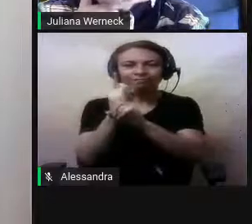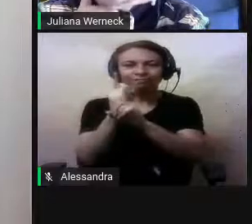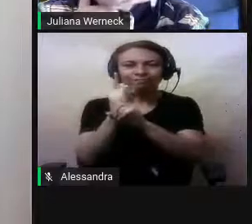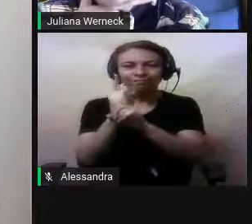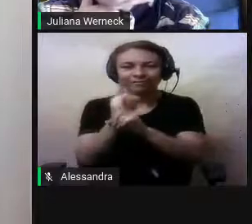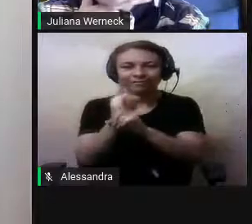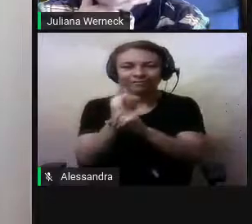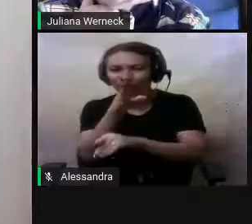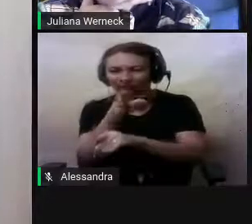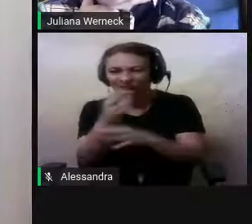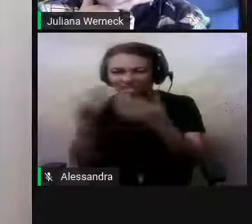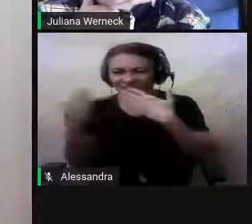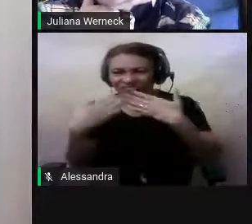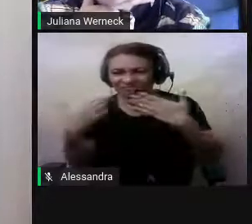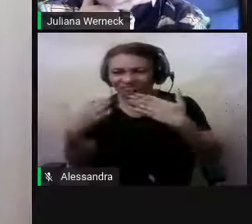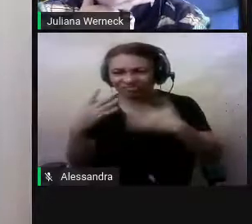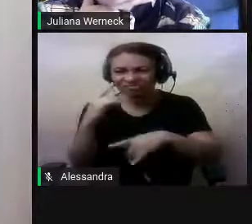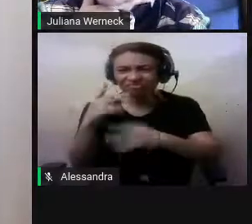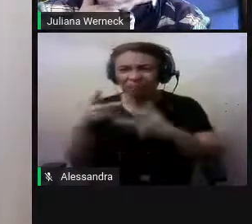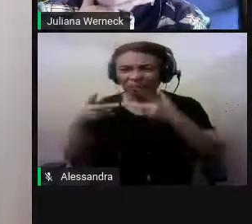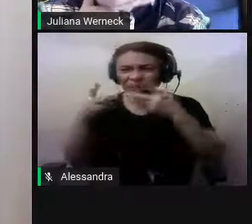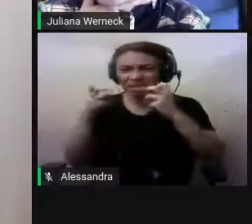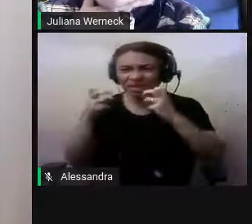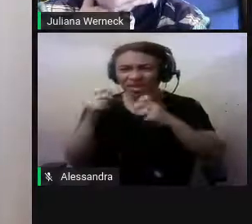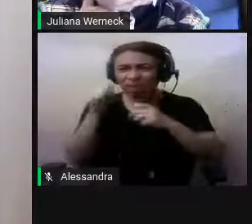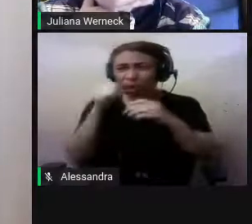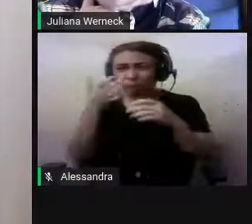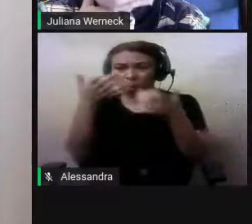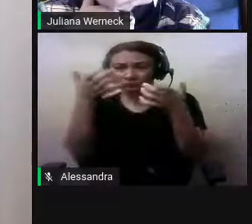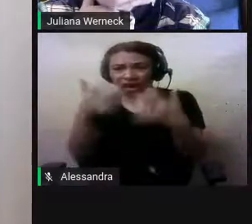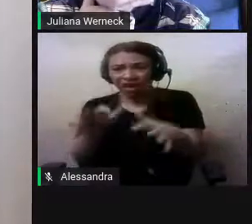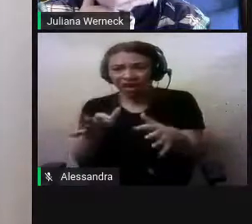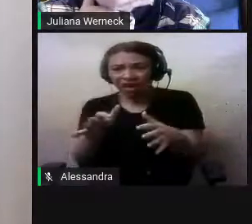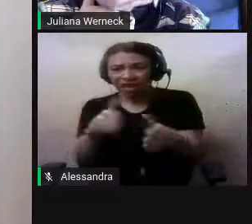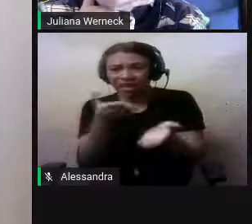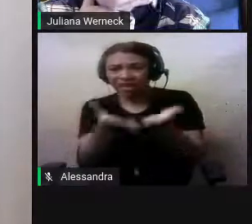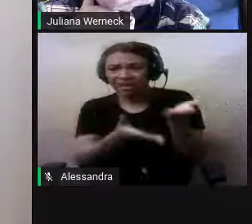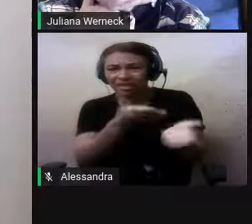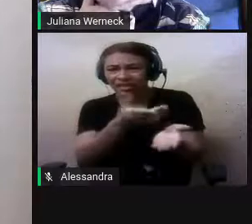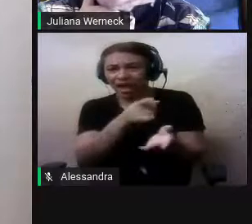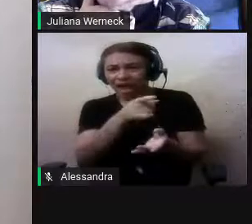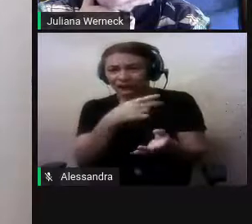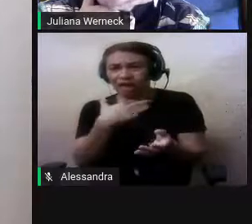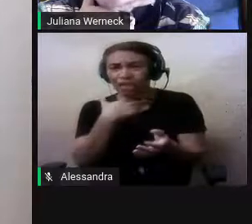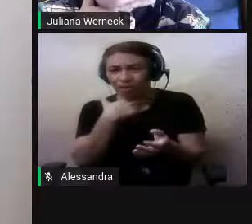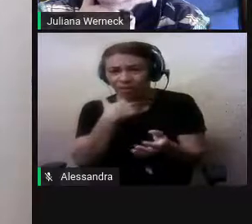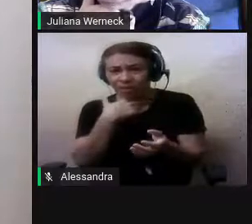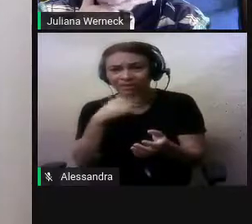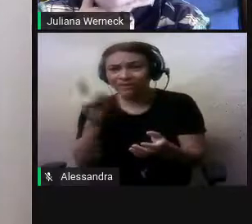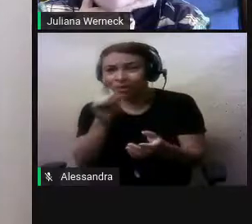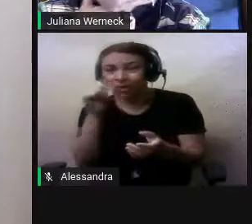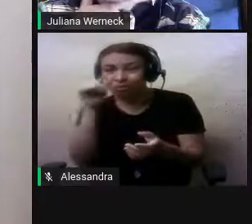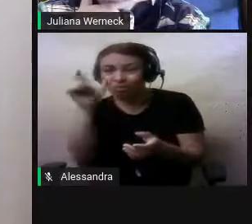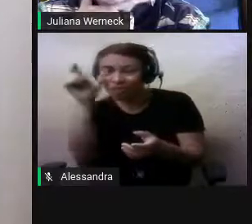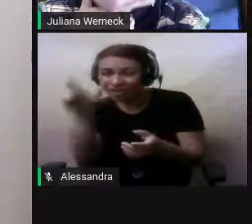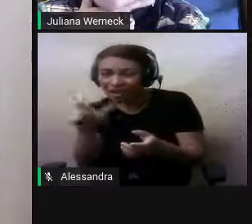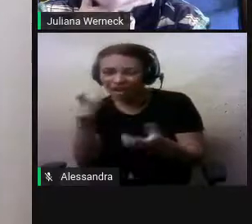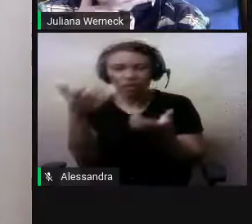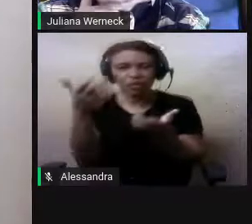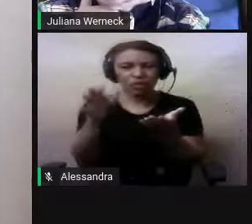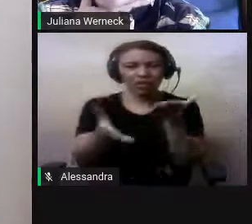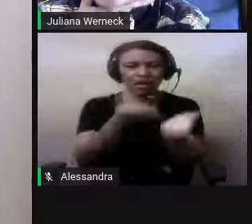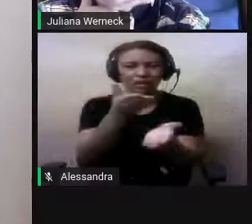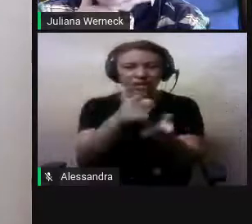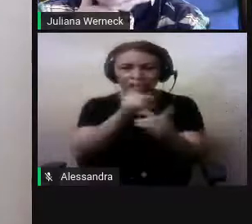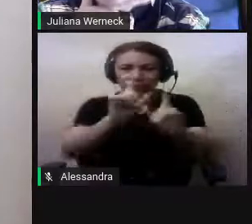escola que eu fui, sabe? Que a mulher não queria me atender, não era questão de que eu não podia, ela não queria me atender. E eu tive que